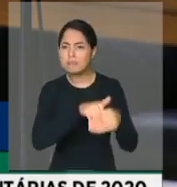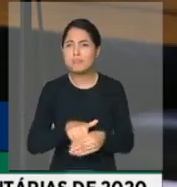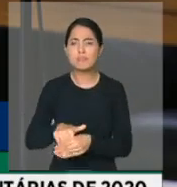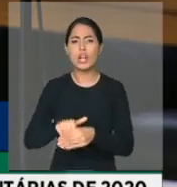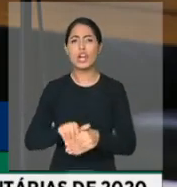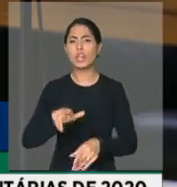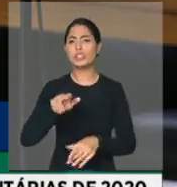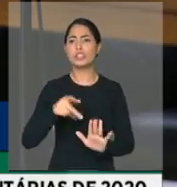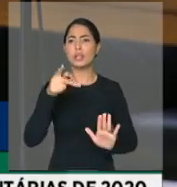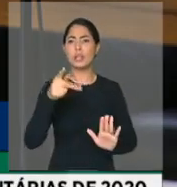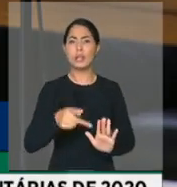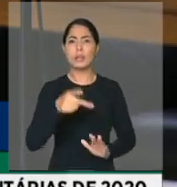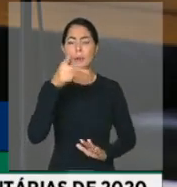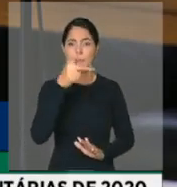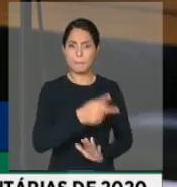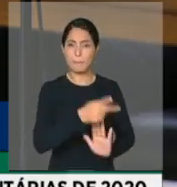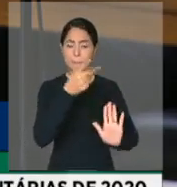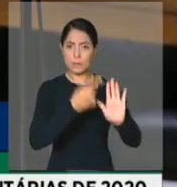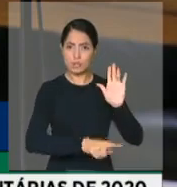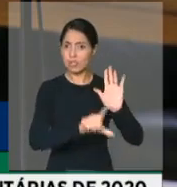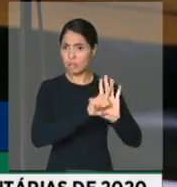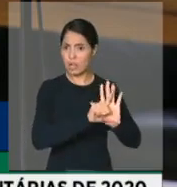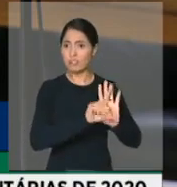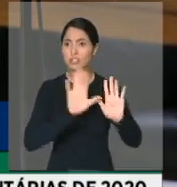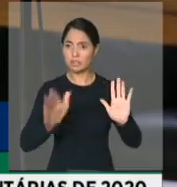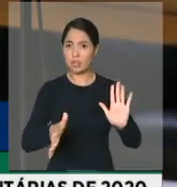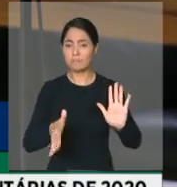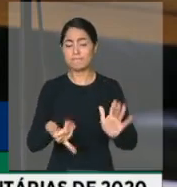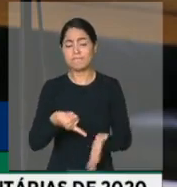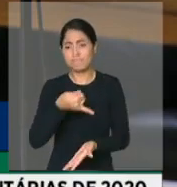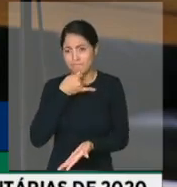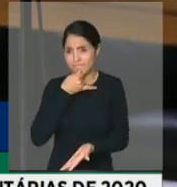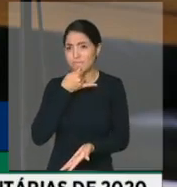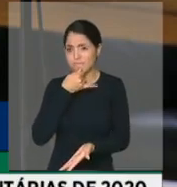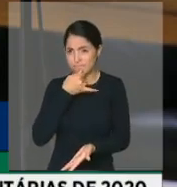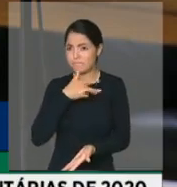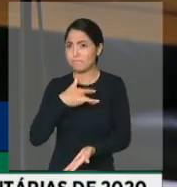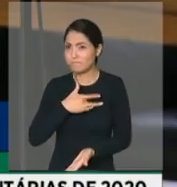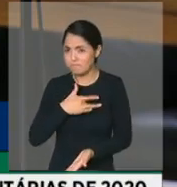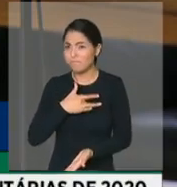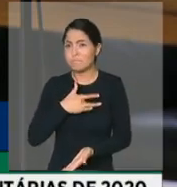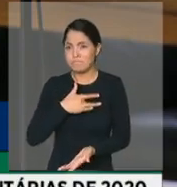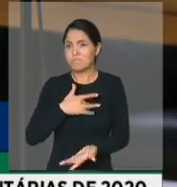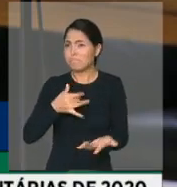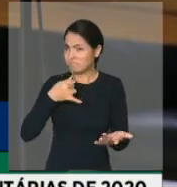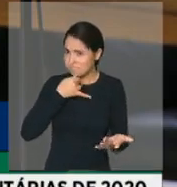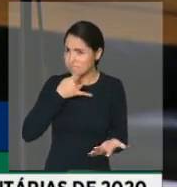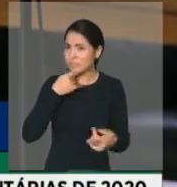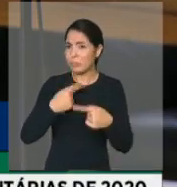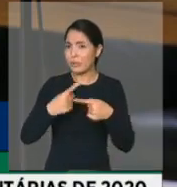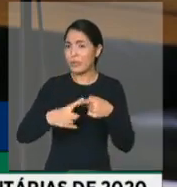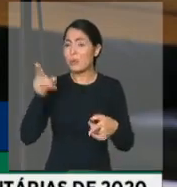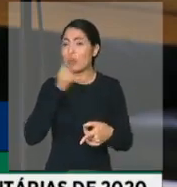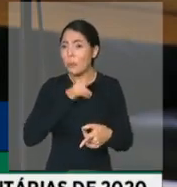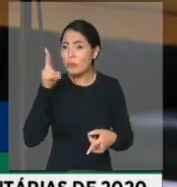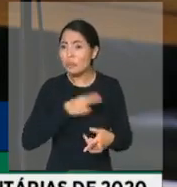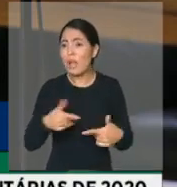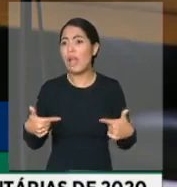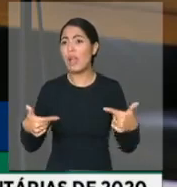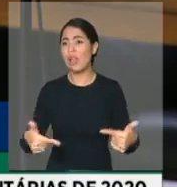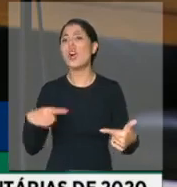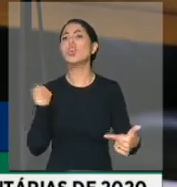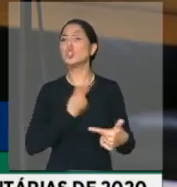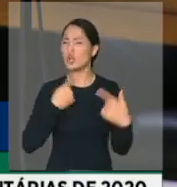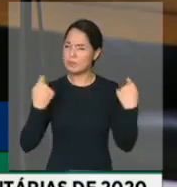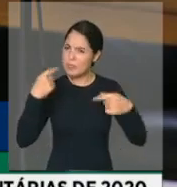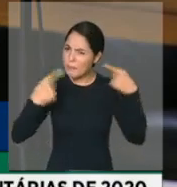e nunca tivemos esse problema. Então, eu quero lamentar profundamente o que está acontecendo, numa situação emergencial, que nós temos sim que